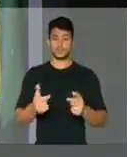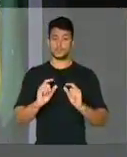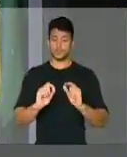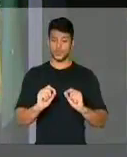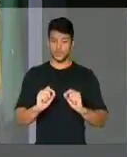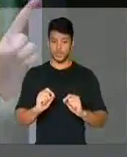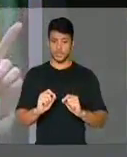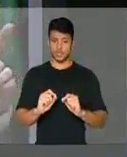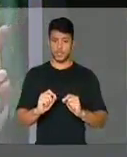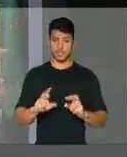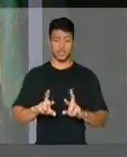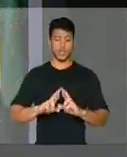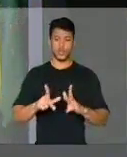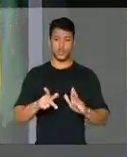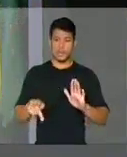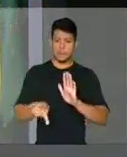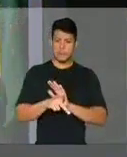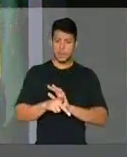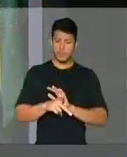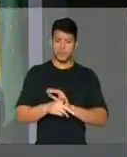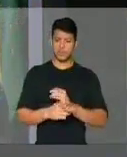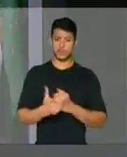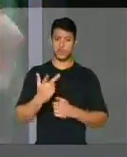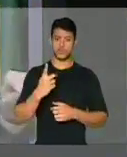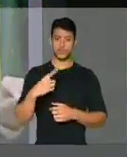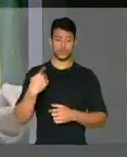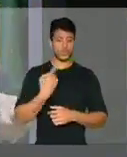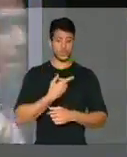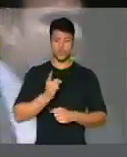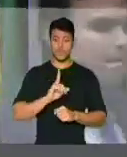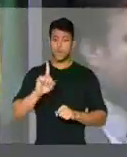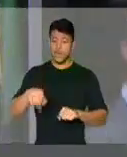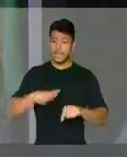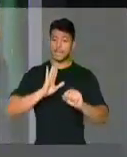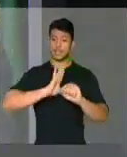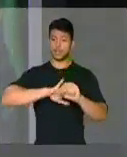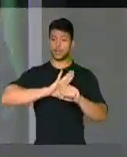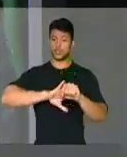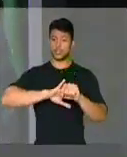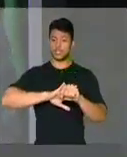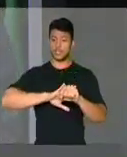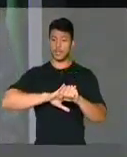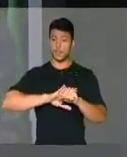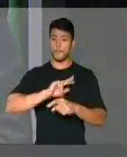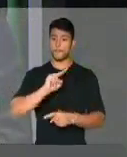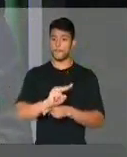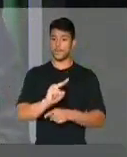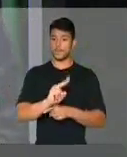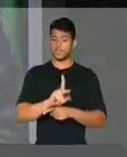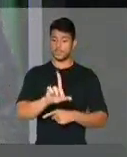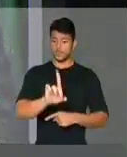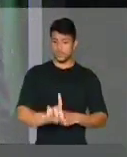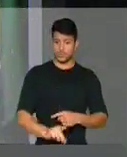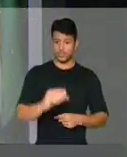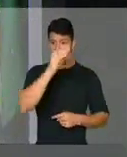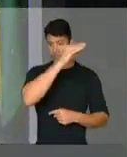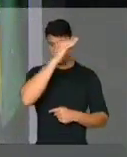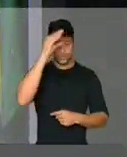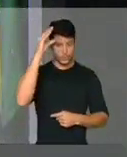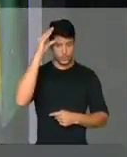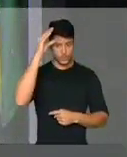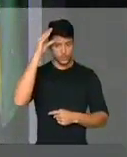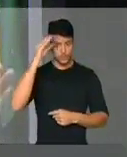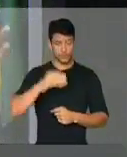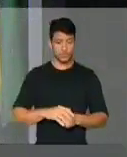e o nosso não é fisiológico, sim ideológico, pela proteção do direito do consumidor e